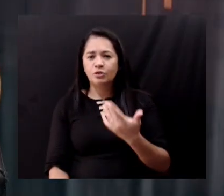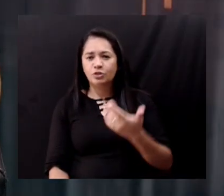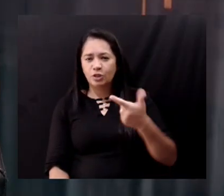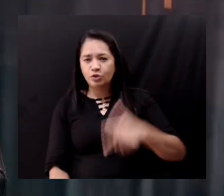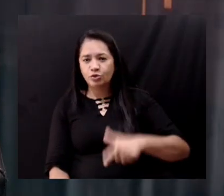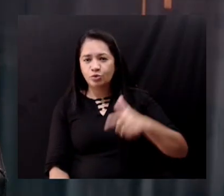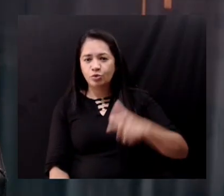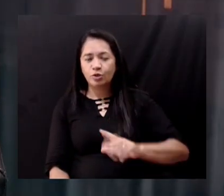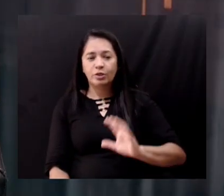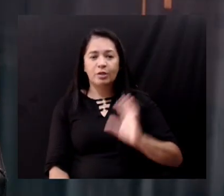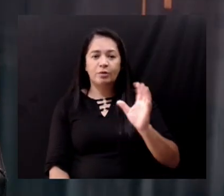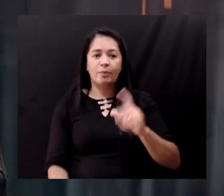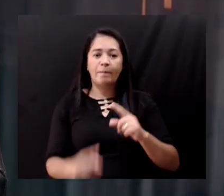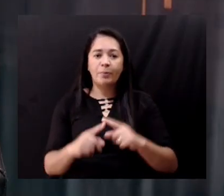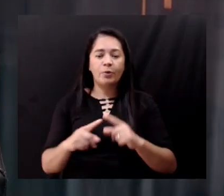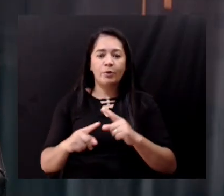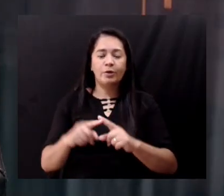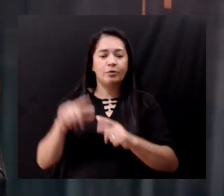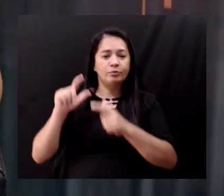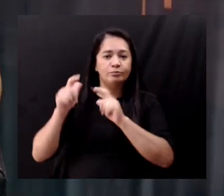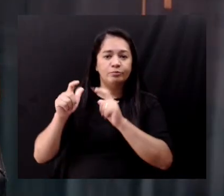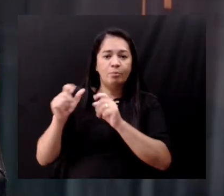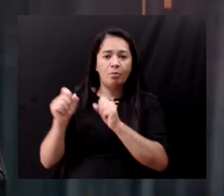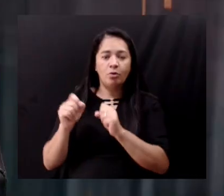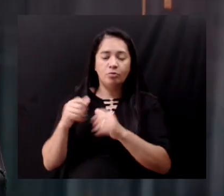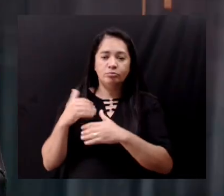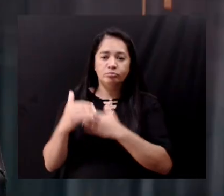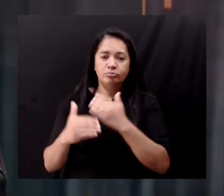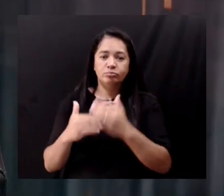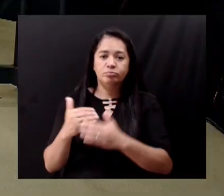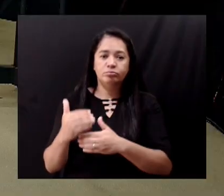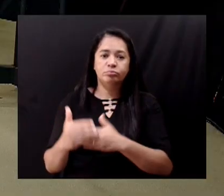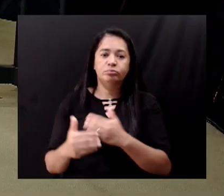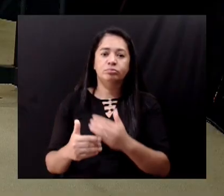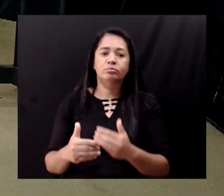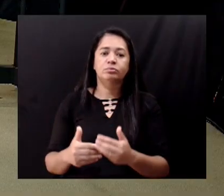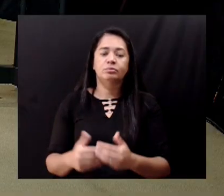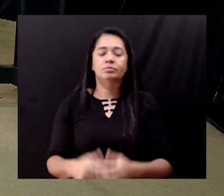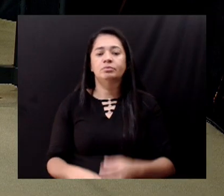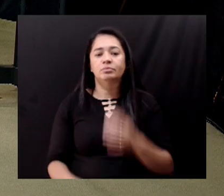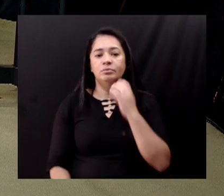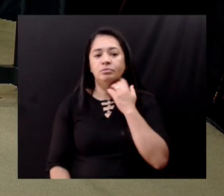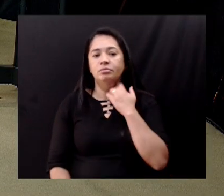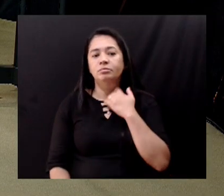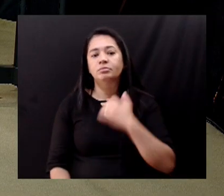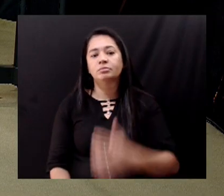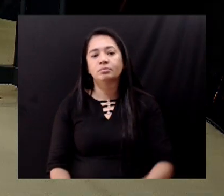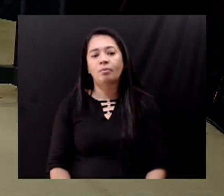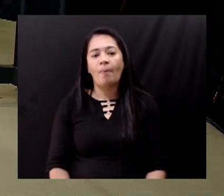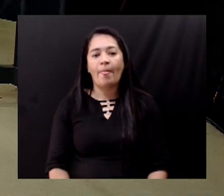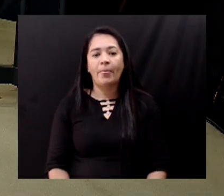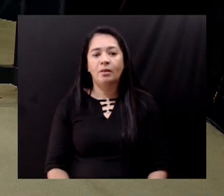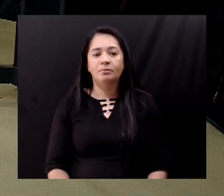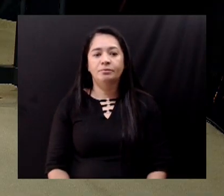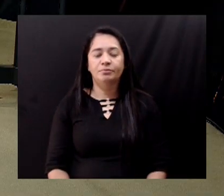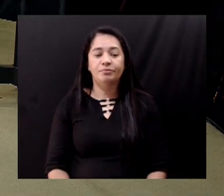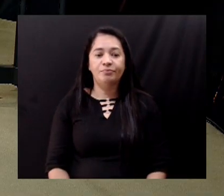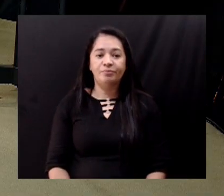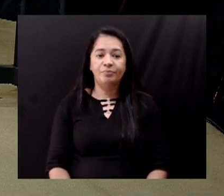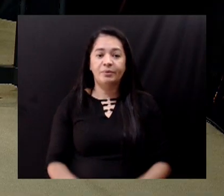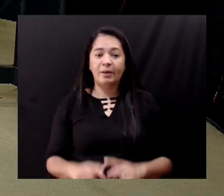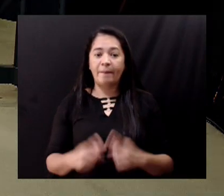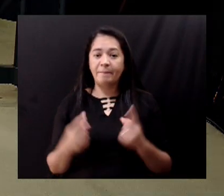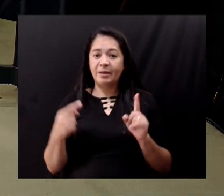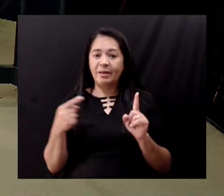transtorno ele pode ser desenvolvido ao longo aí do nosso histórico de vida. Pois é, então, olha só. Só que a Patrícia, ela disse que na pandemia ela